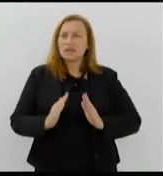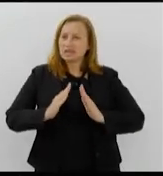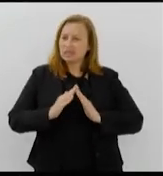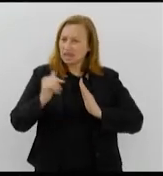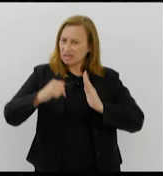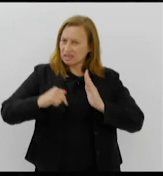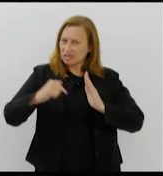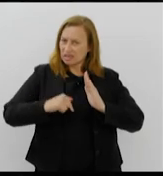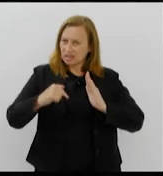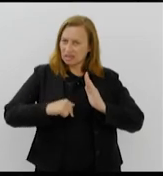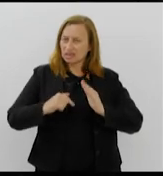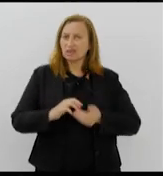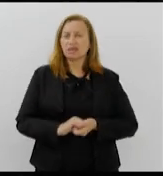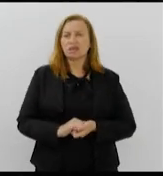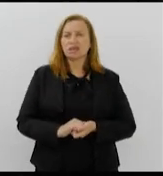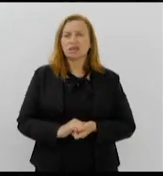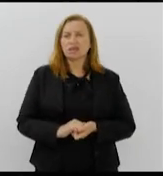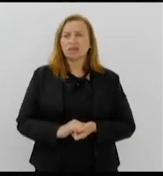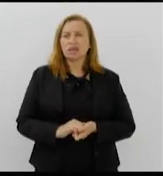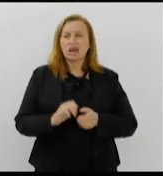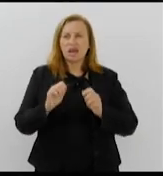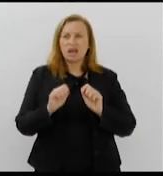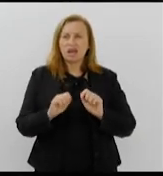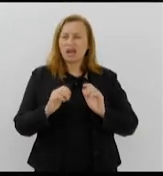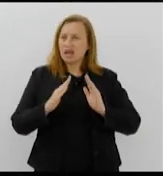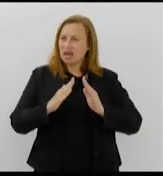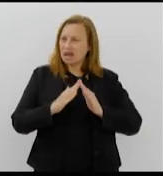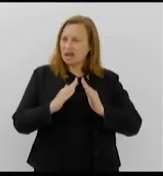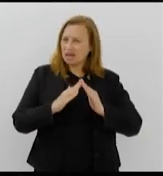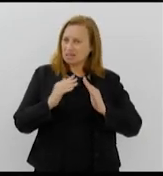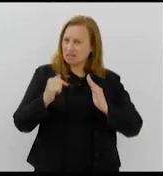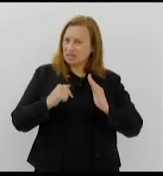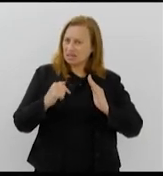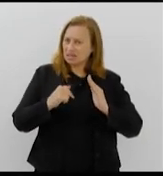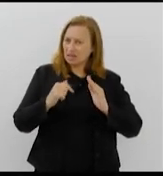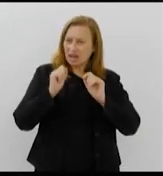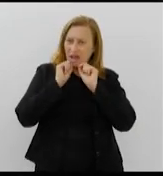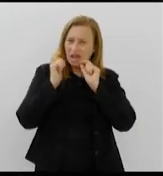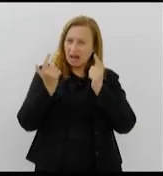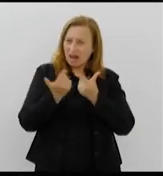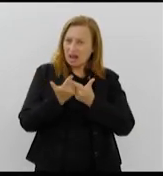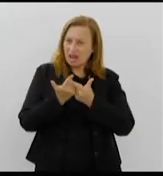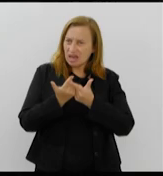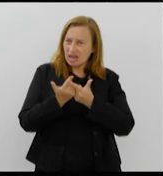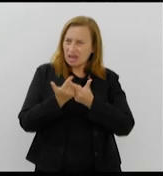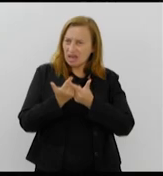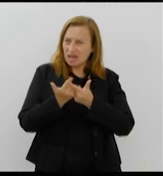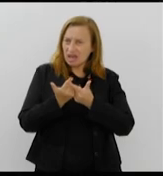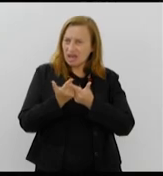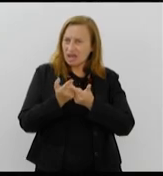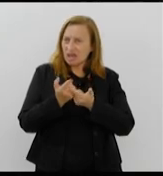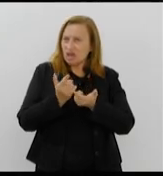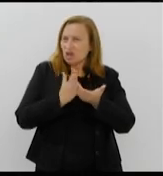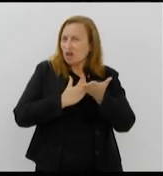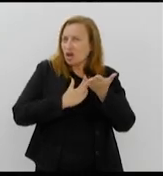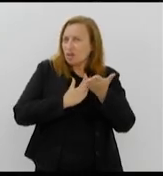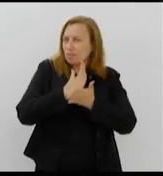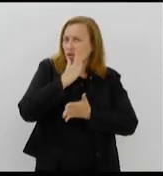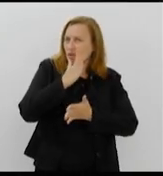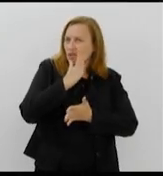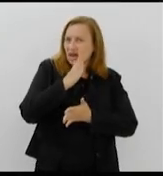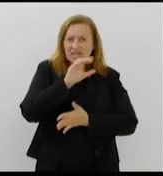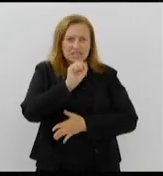aqui não é casa de aprovar, dizer sim,